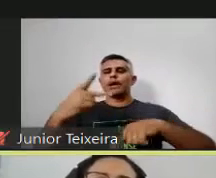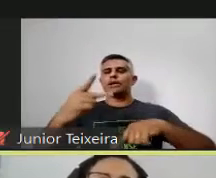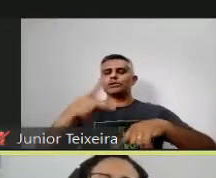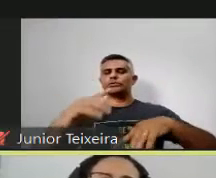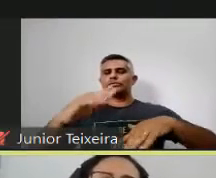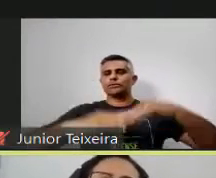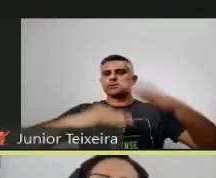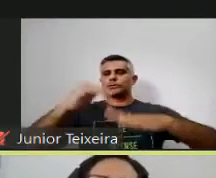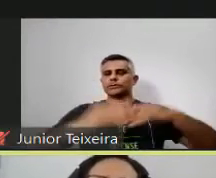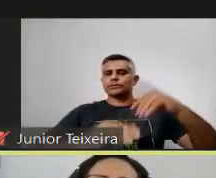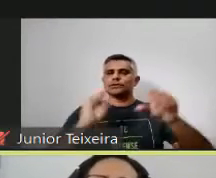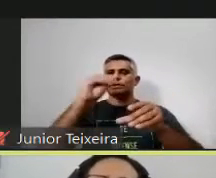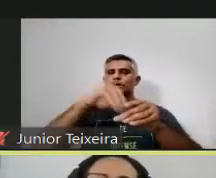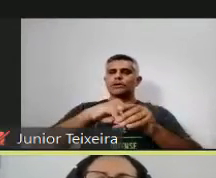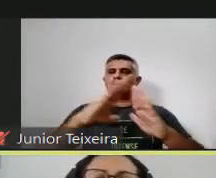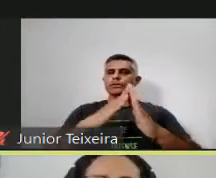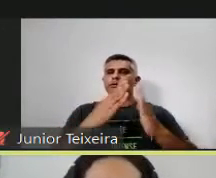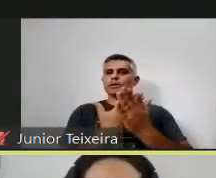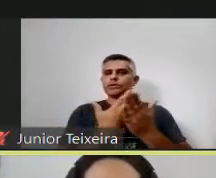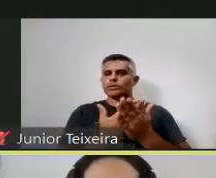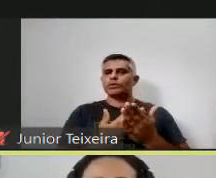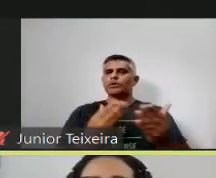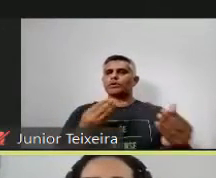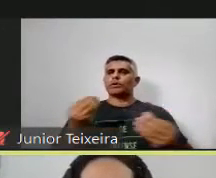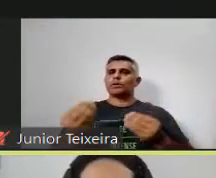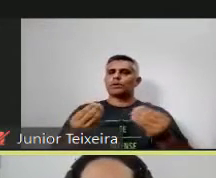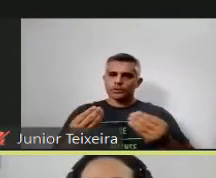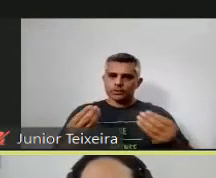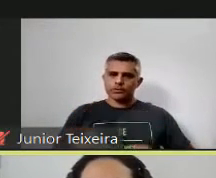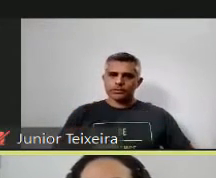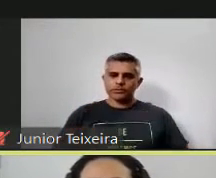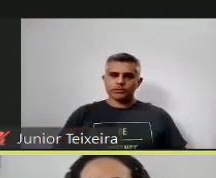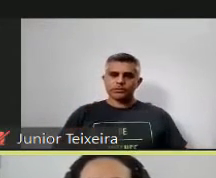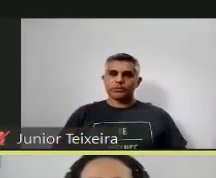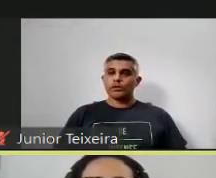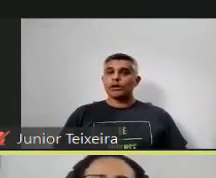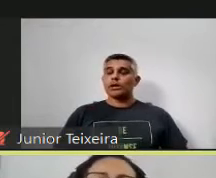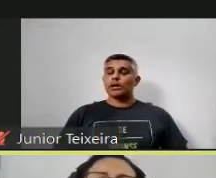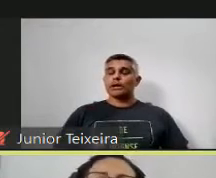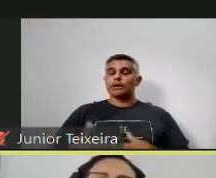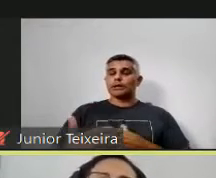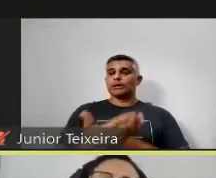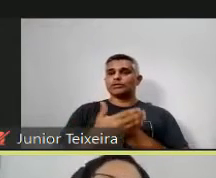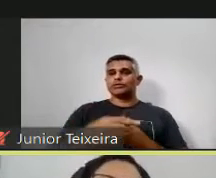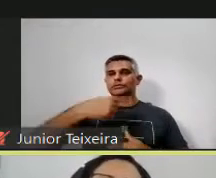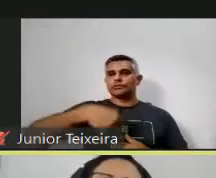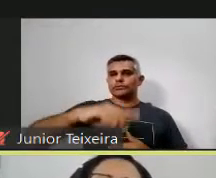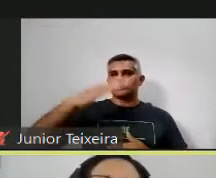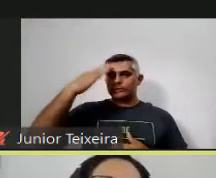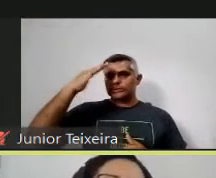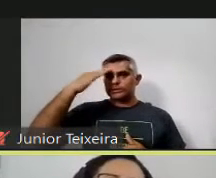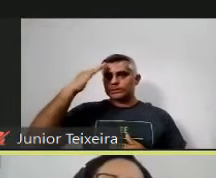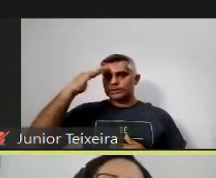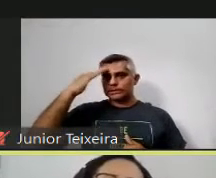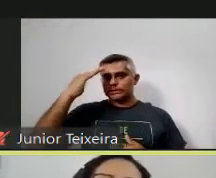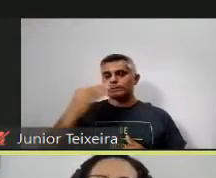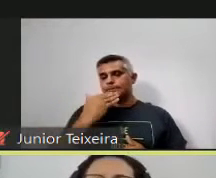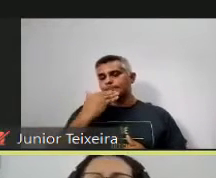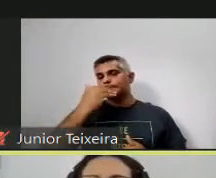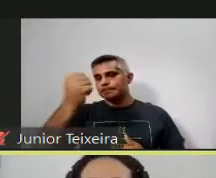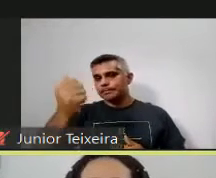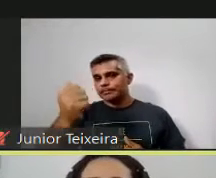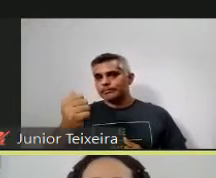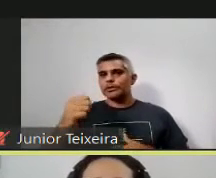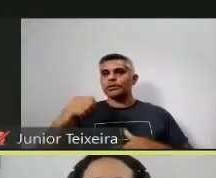como cada profissional vai expressando sua subjetividade a partir dessas falas, e a gente consegue perceber diferentes